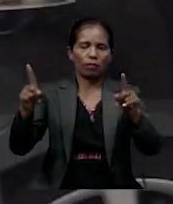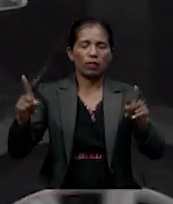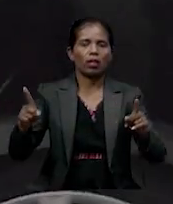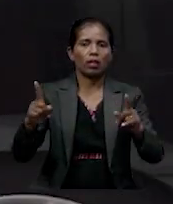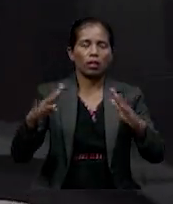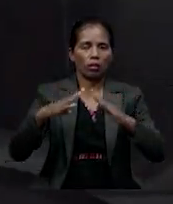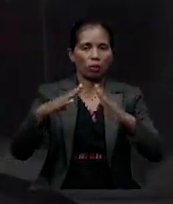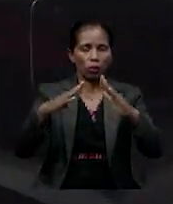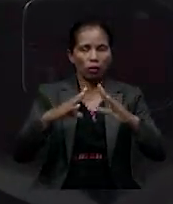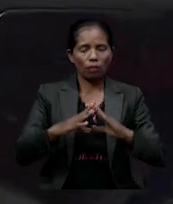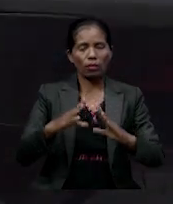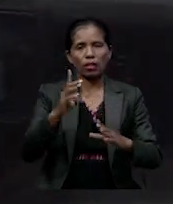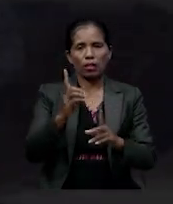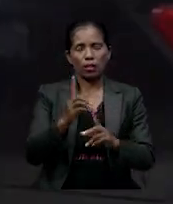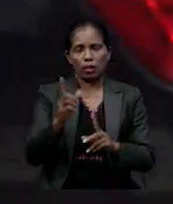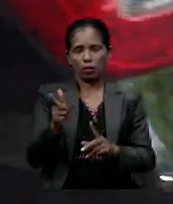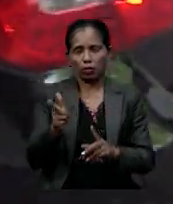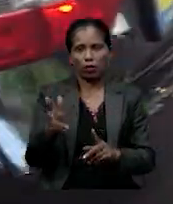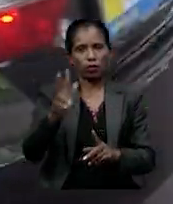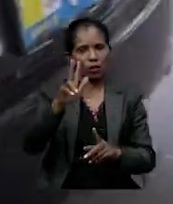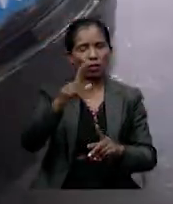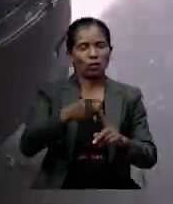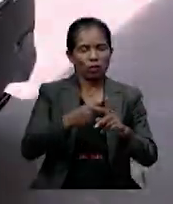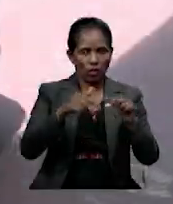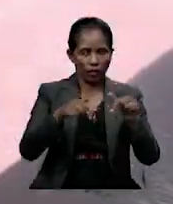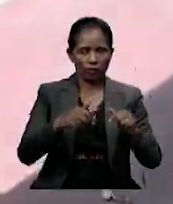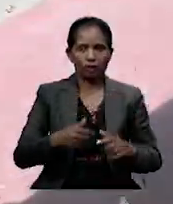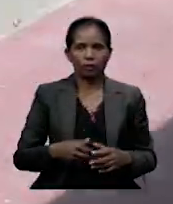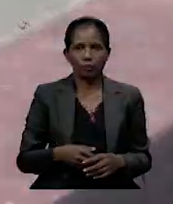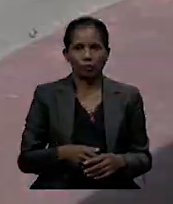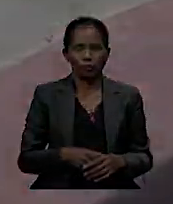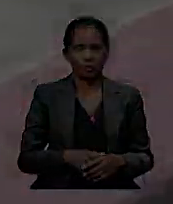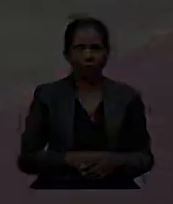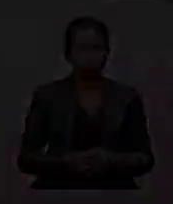Ruan Lourdes Sintolo, Fulangnem. Adere tu Ximenes, bem-vindo Ximenes, Tiemen.